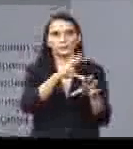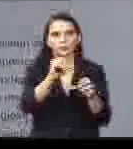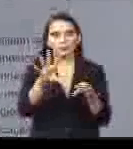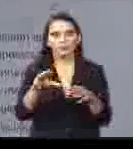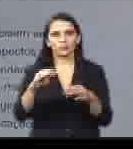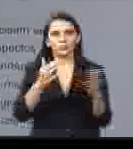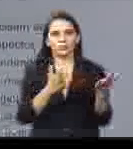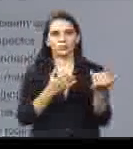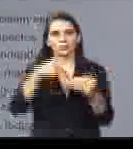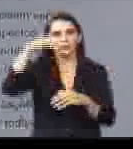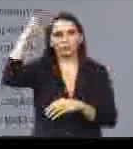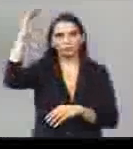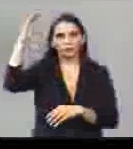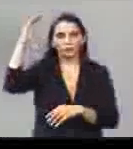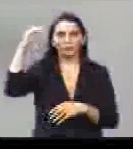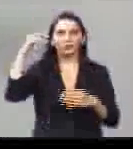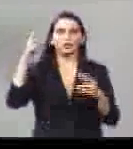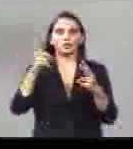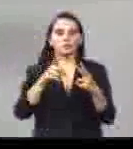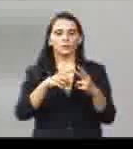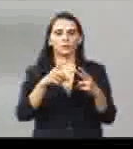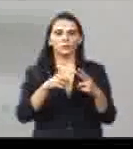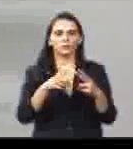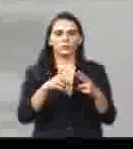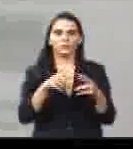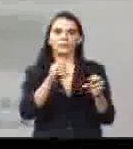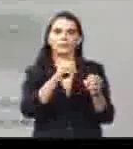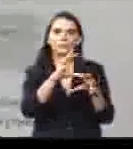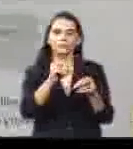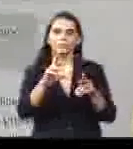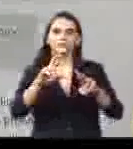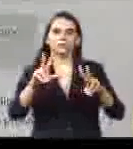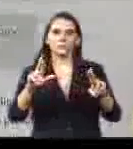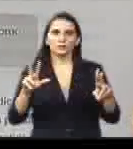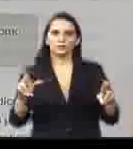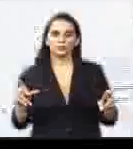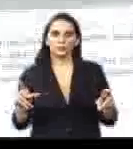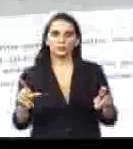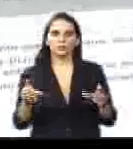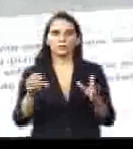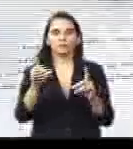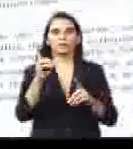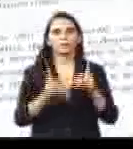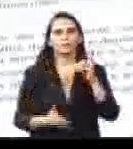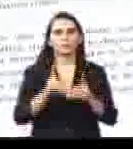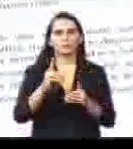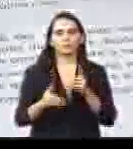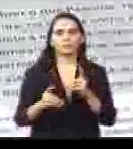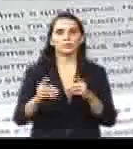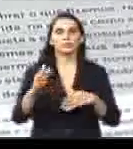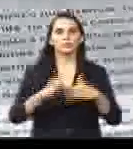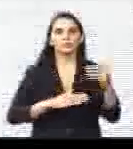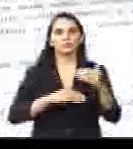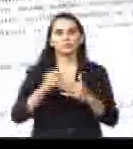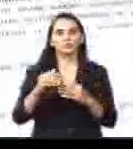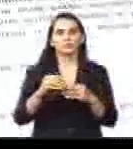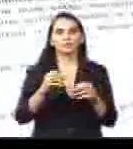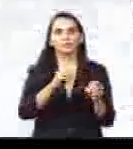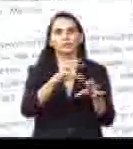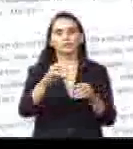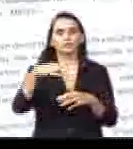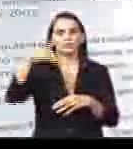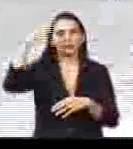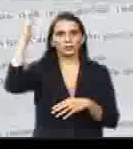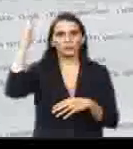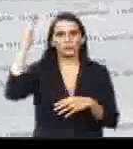metodologia da educação de adultos. O segundo, para o ensino diferenciado, didática e práticas pedagógicas em